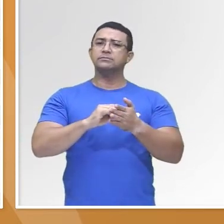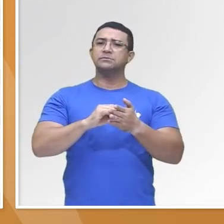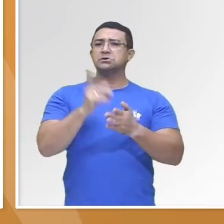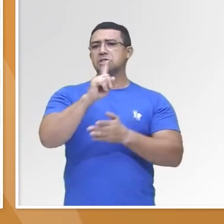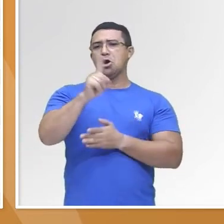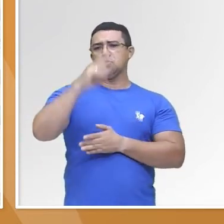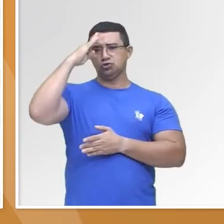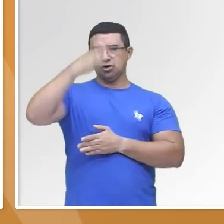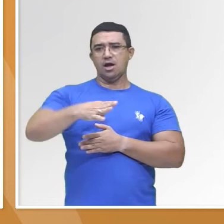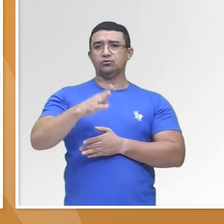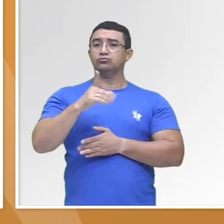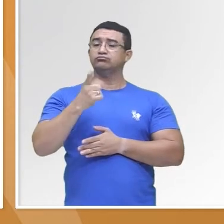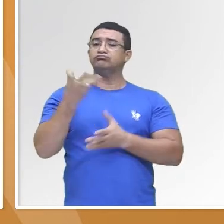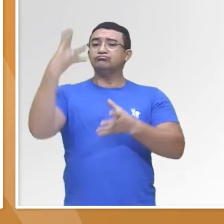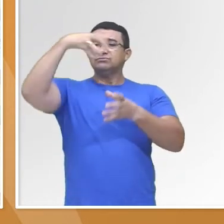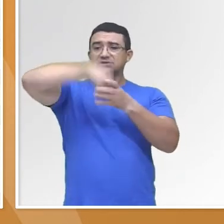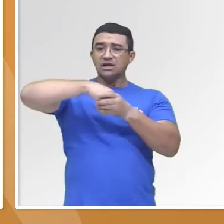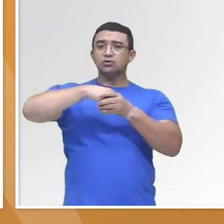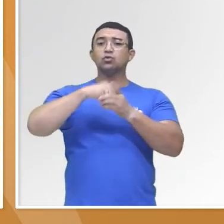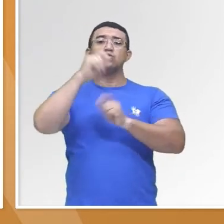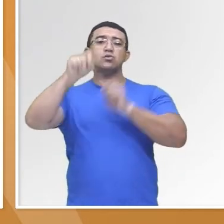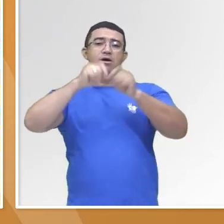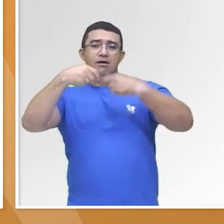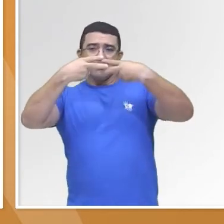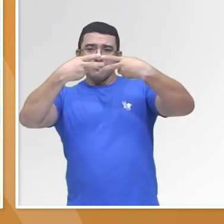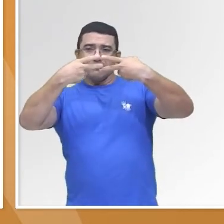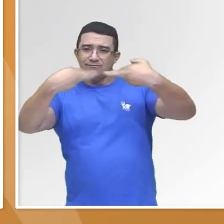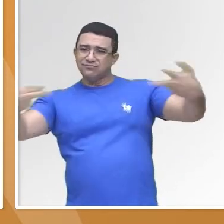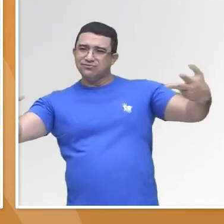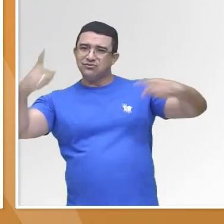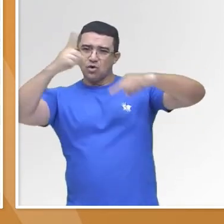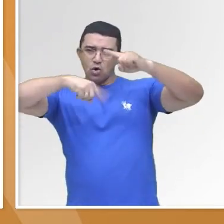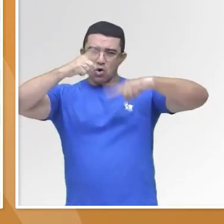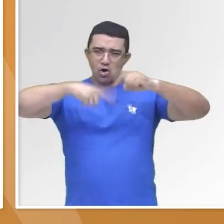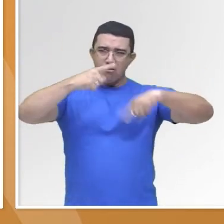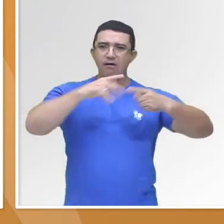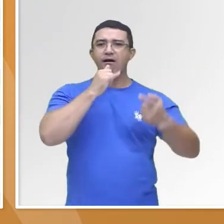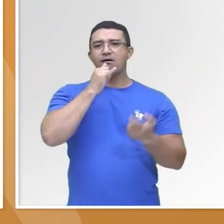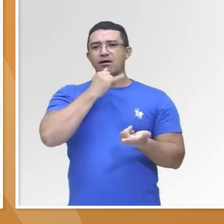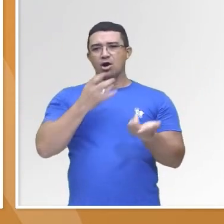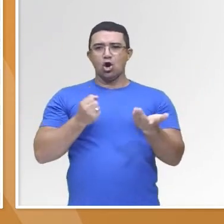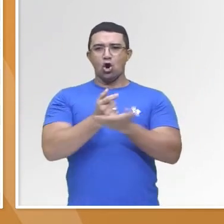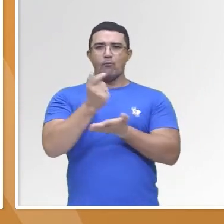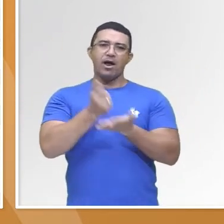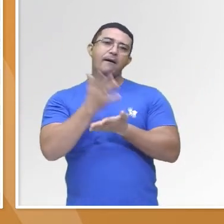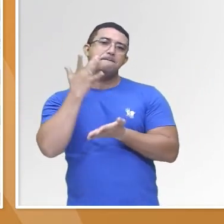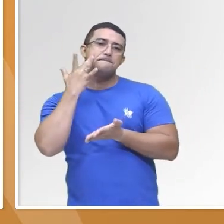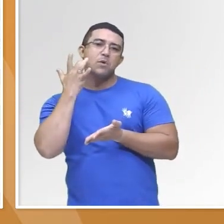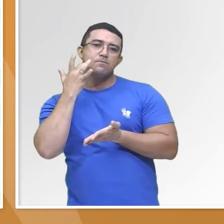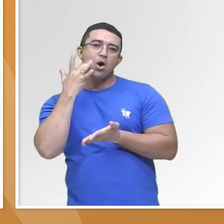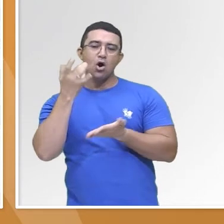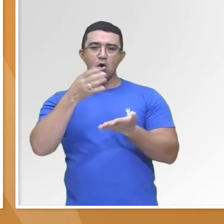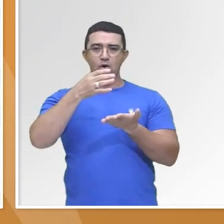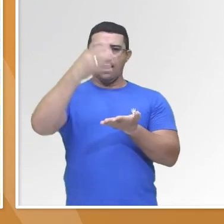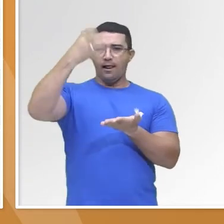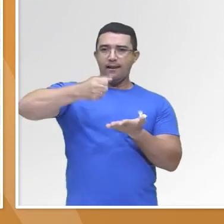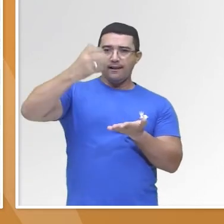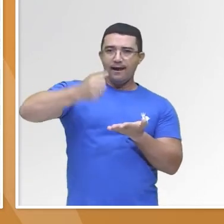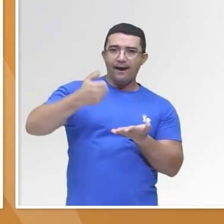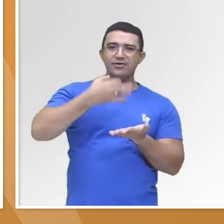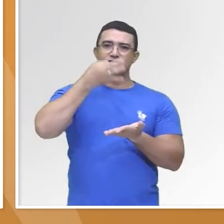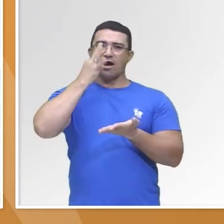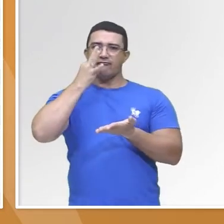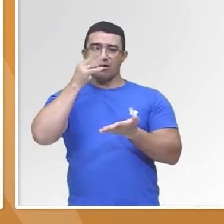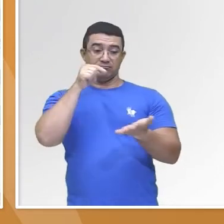preço de mercadorias e serviços à população. Então, até mesmo lá, um bombonzinho de 10 centavos que você compre, você já